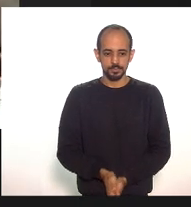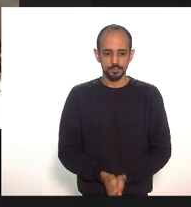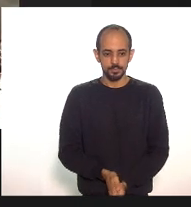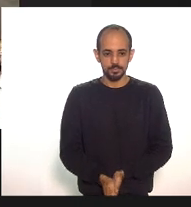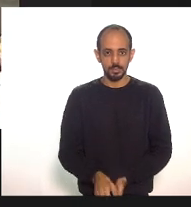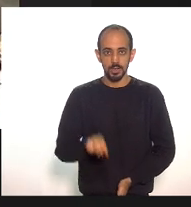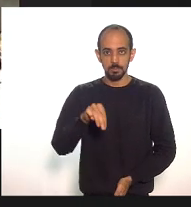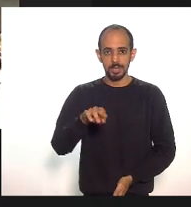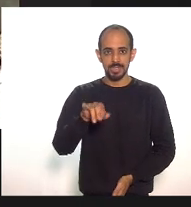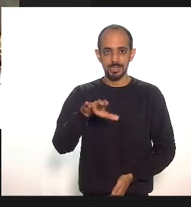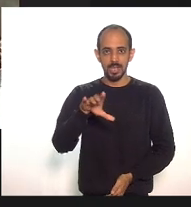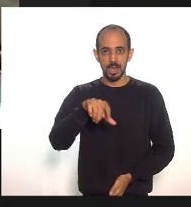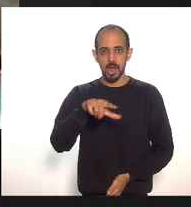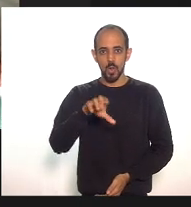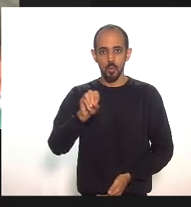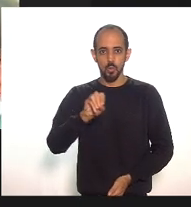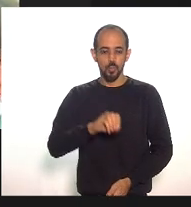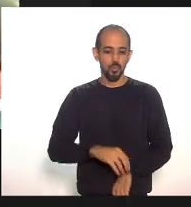o Marcelão